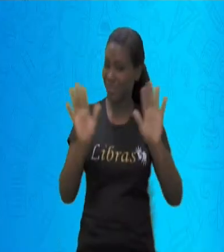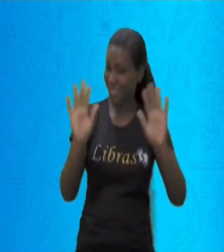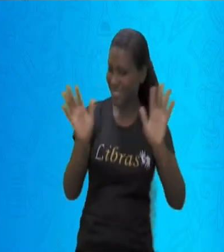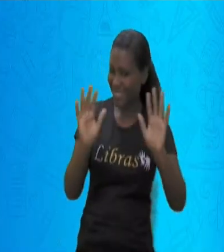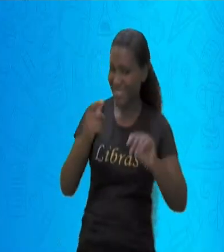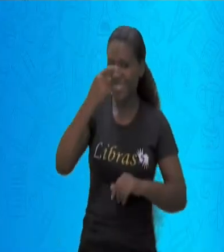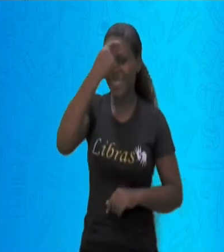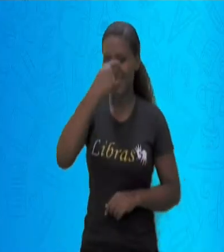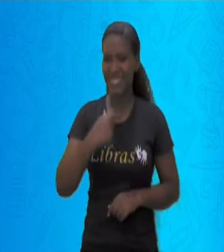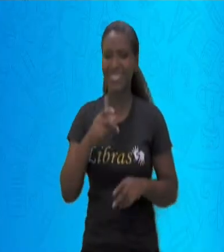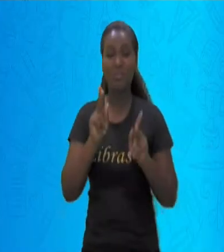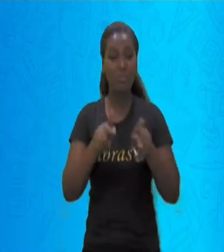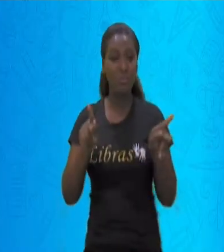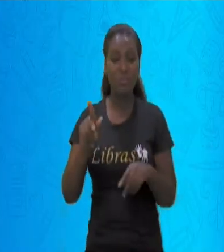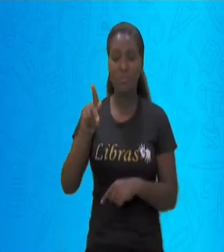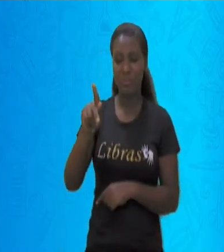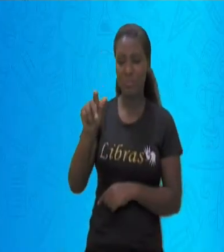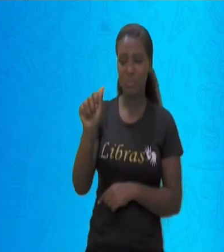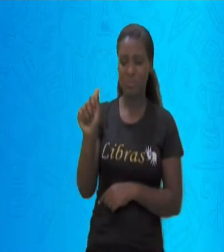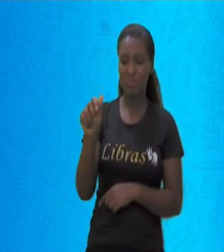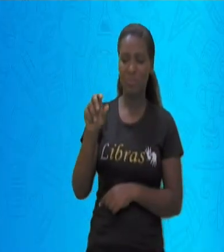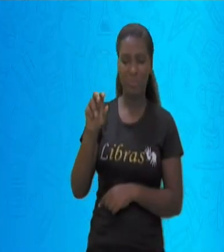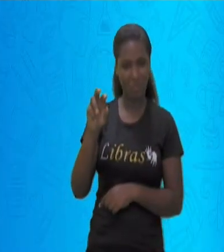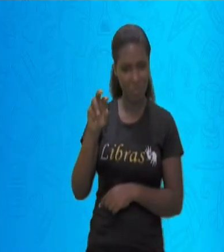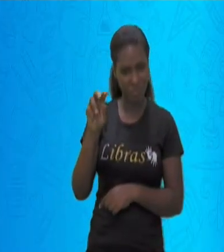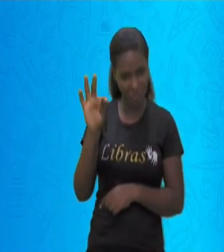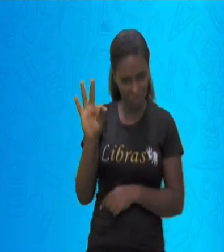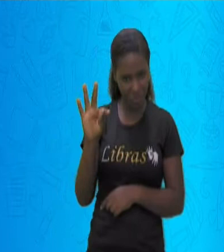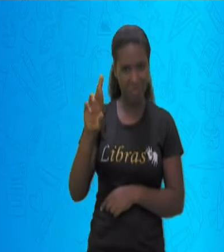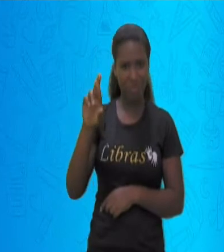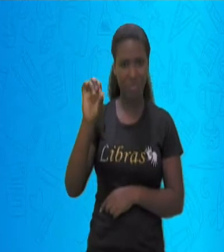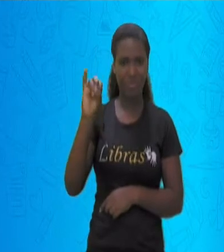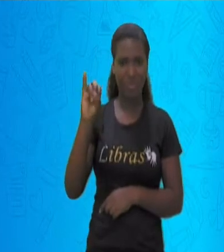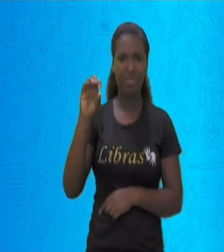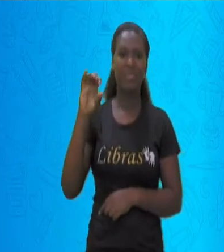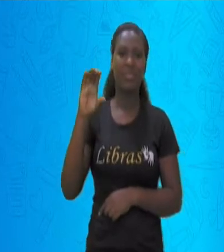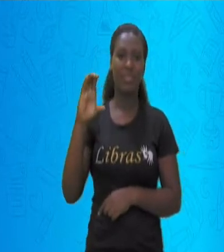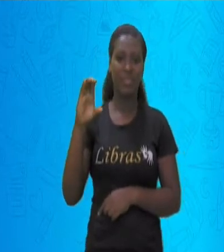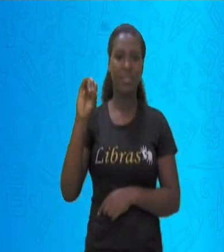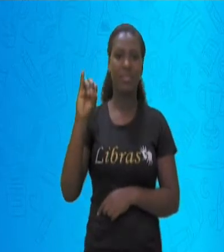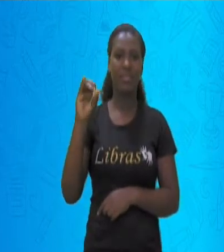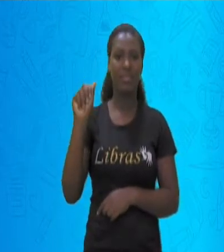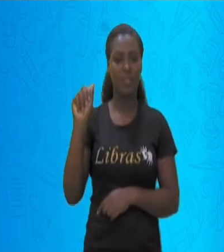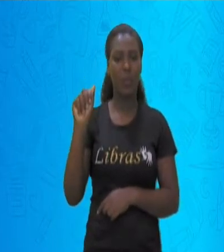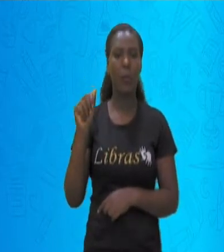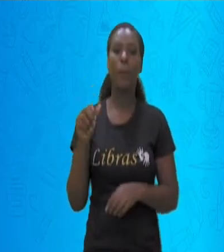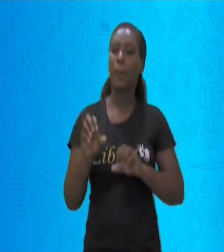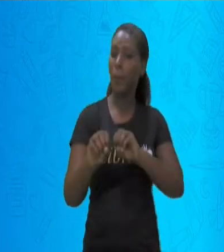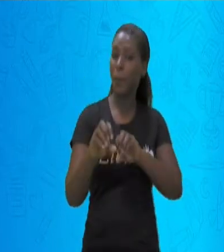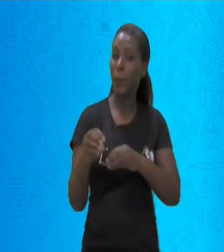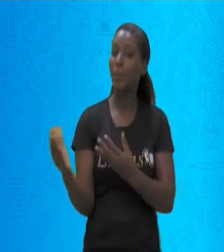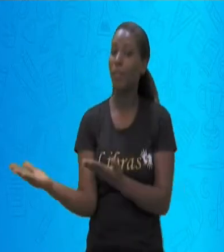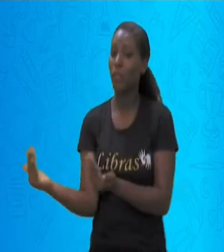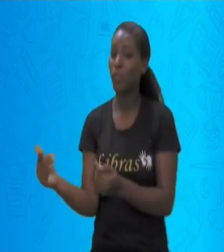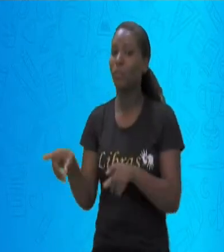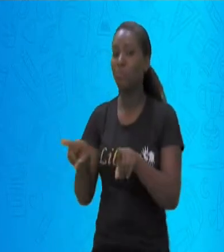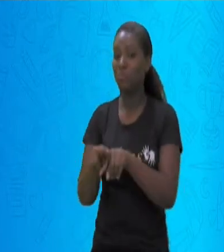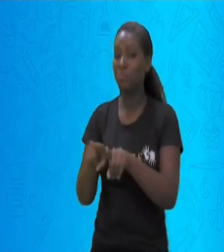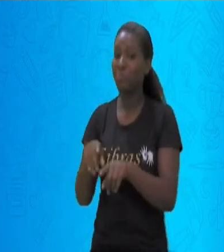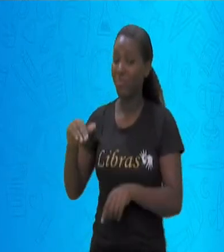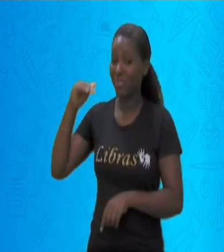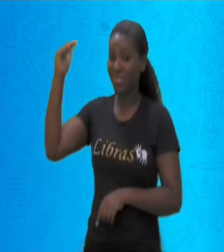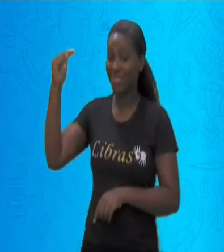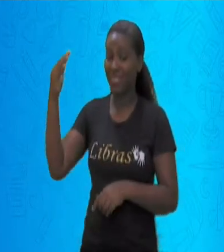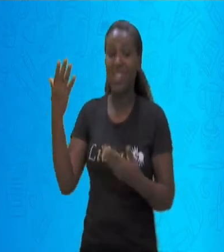Olá, sou a professora Patrícia, da Educação de Jovens e Adultos, e na nossa aula de História de hoje vamos falar um pouco sobre as